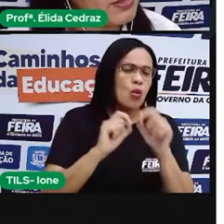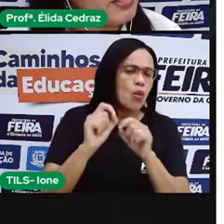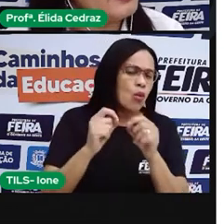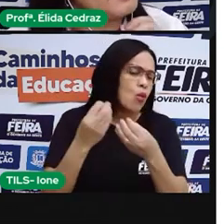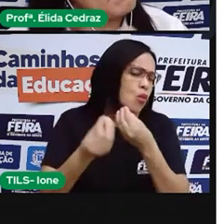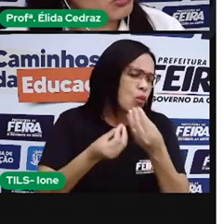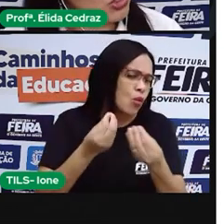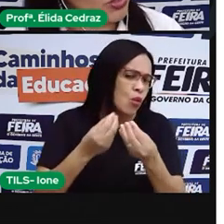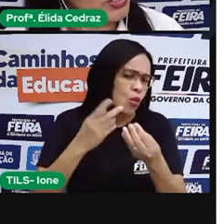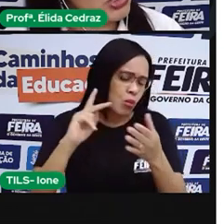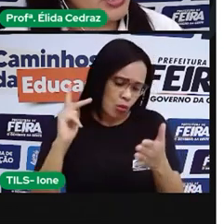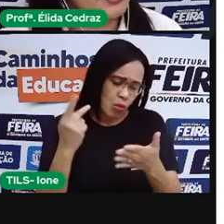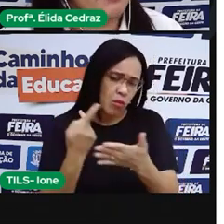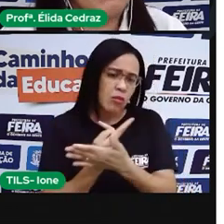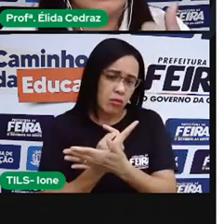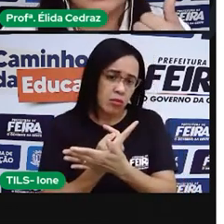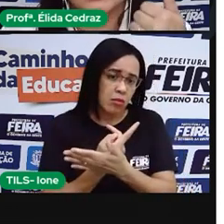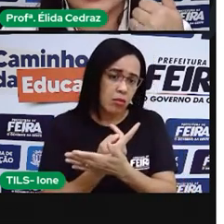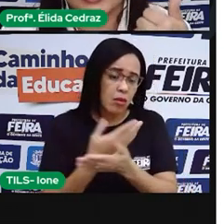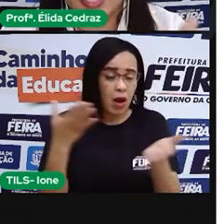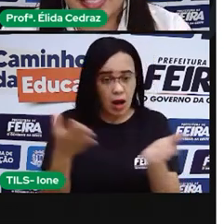palavra depois de corrigida?